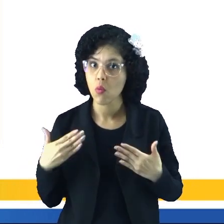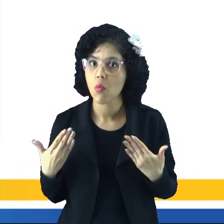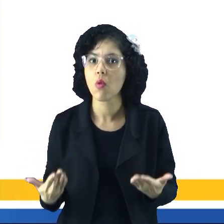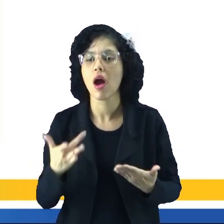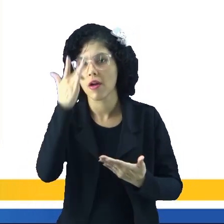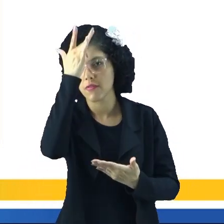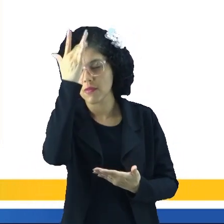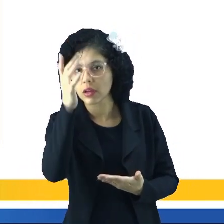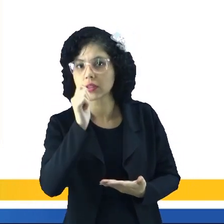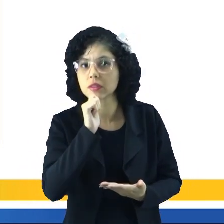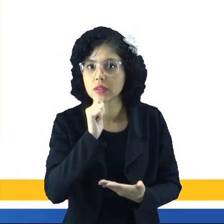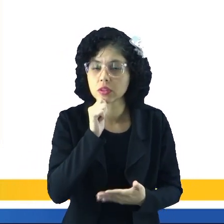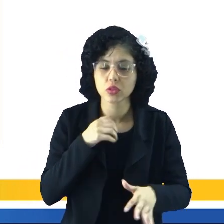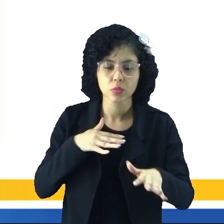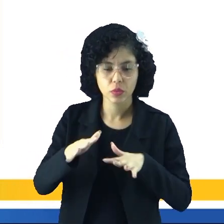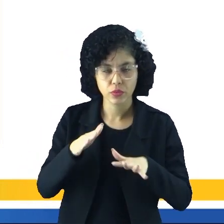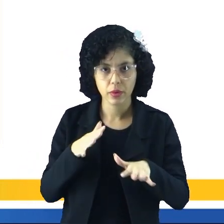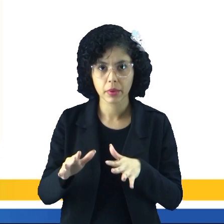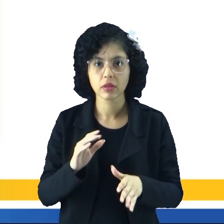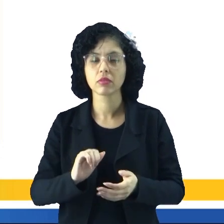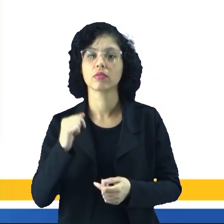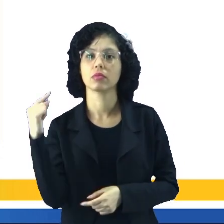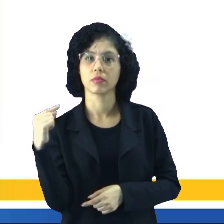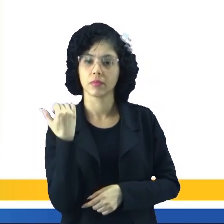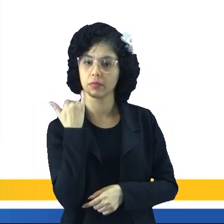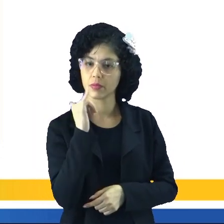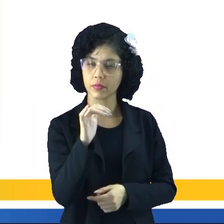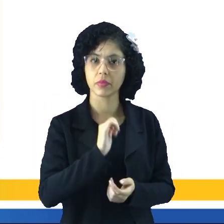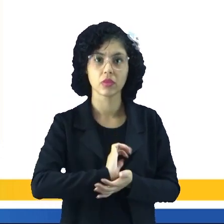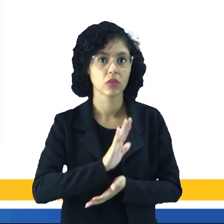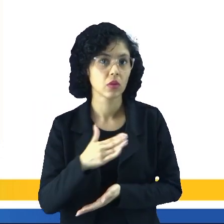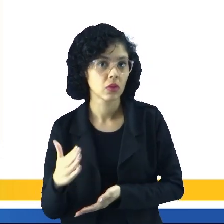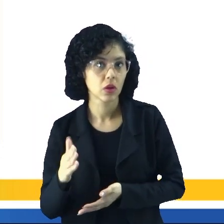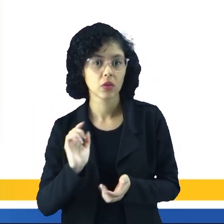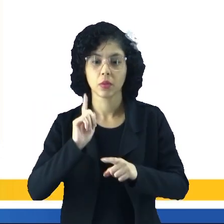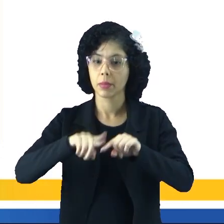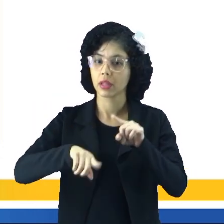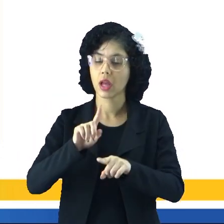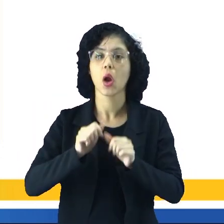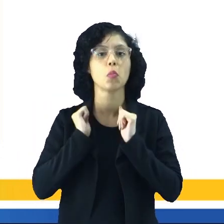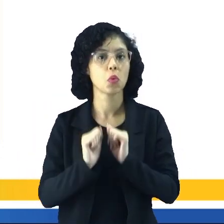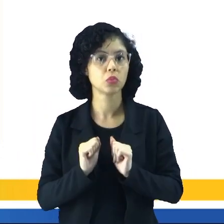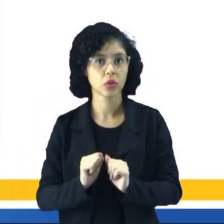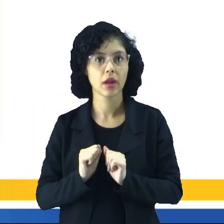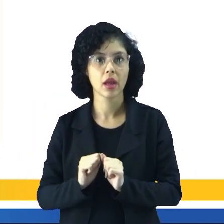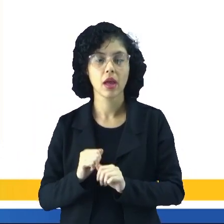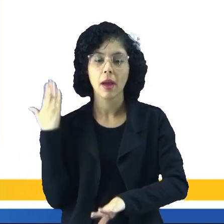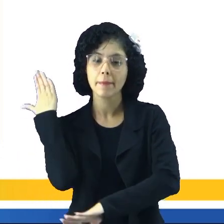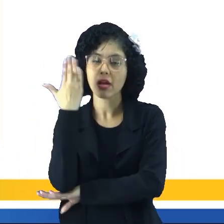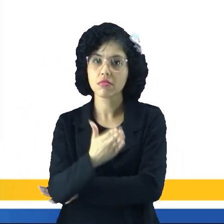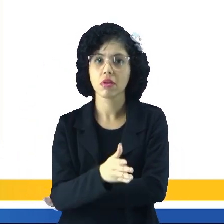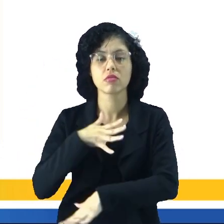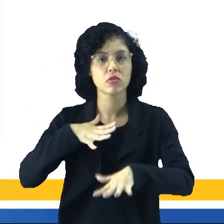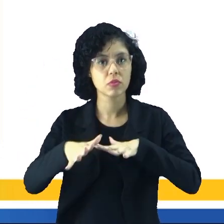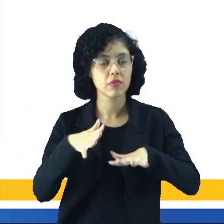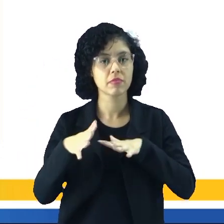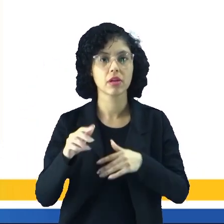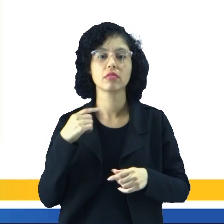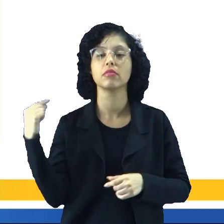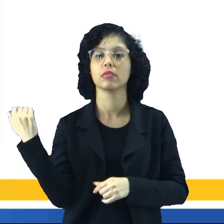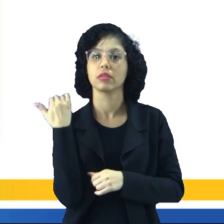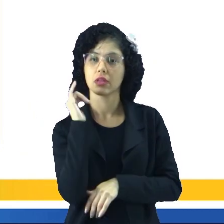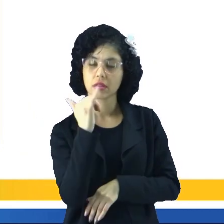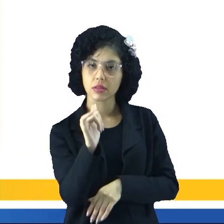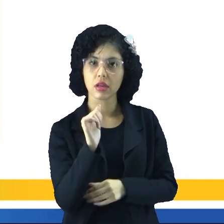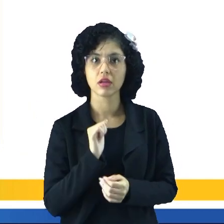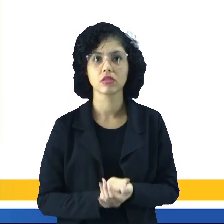há facilidade de movimento de carga elétrica. Então, quanto mais o material permitir esse movimento das cargas